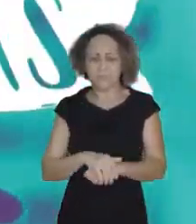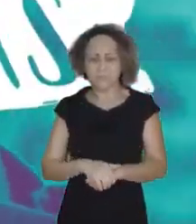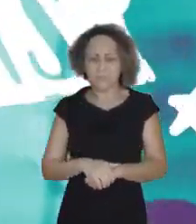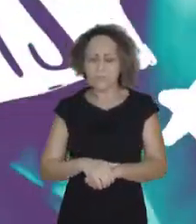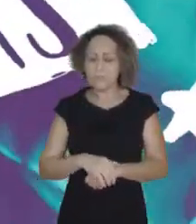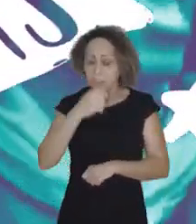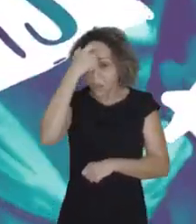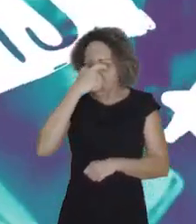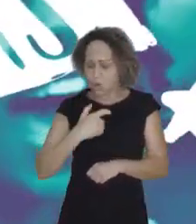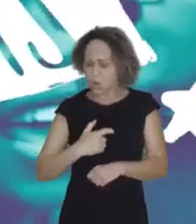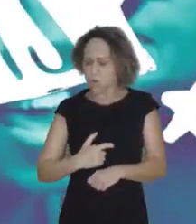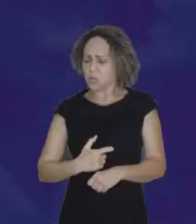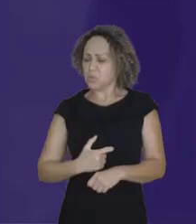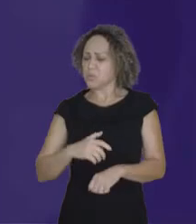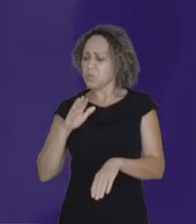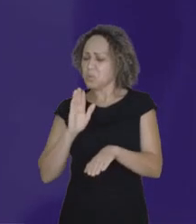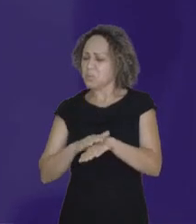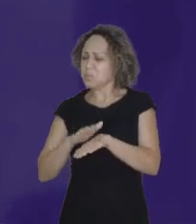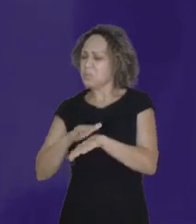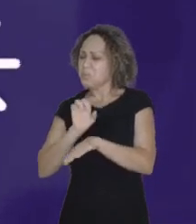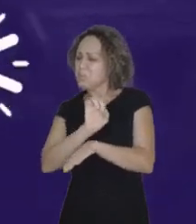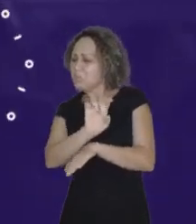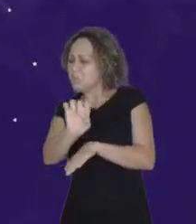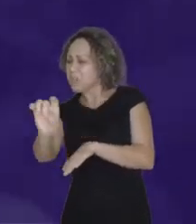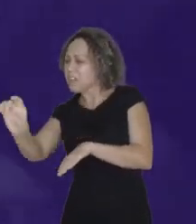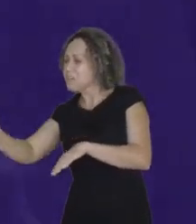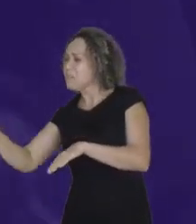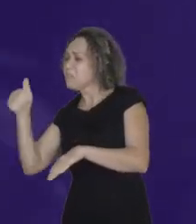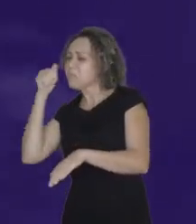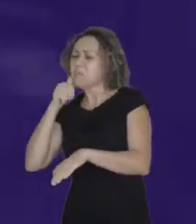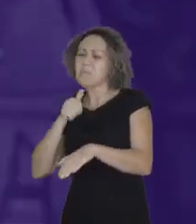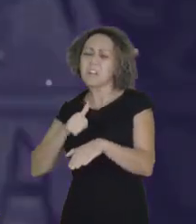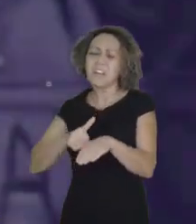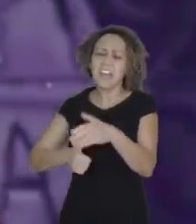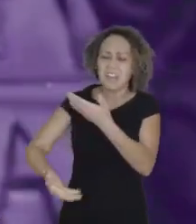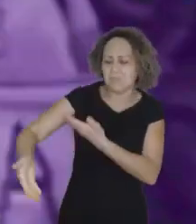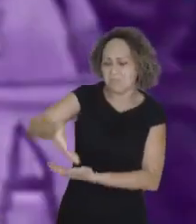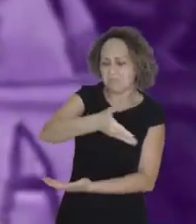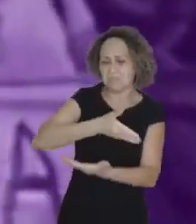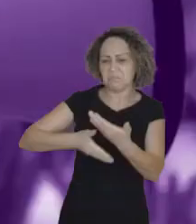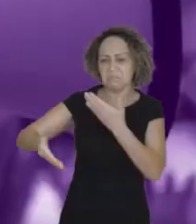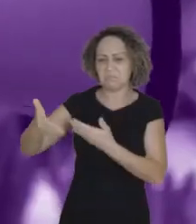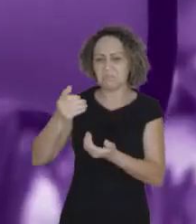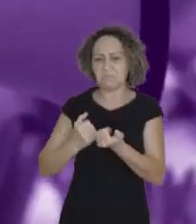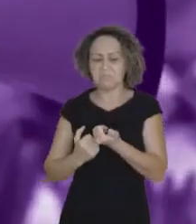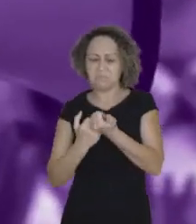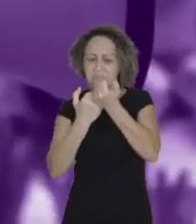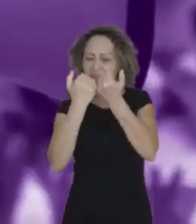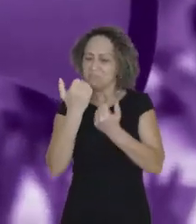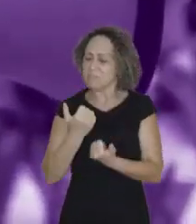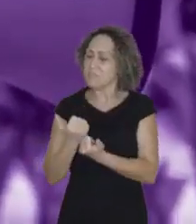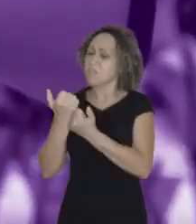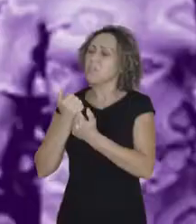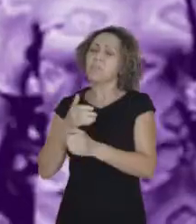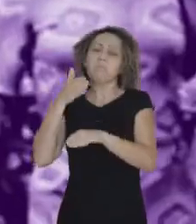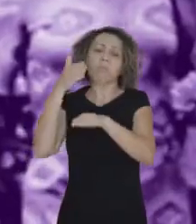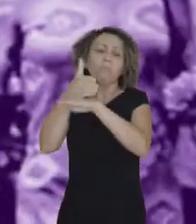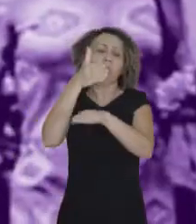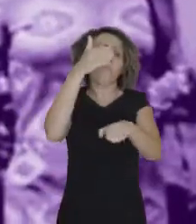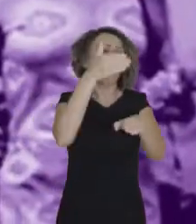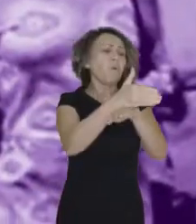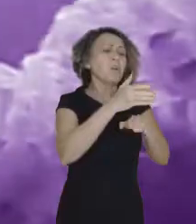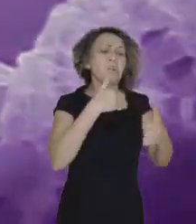Eu sou uma delas, são elas por elas, ocupando os espaços